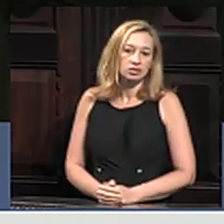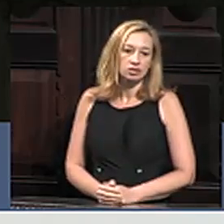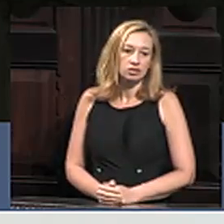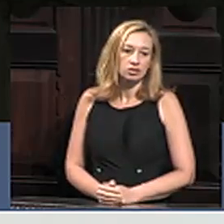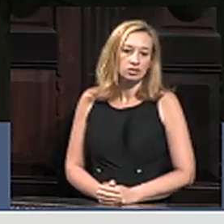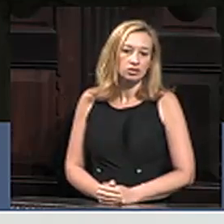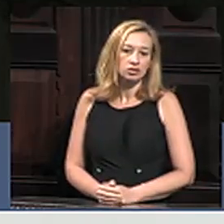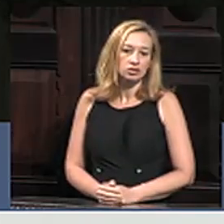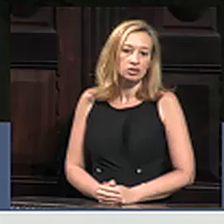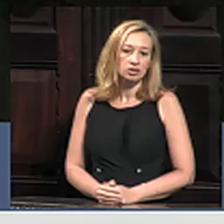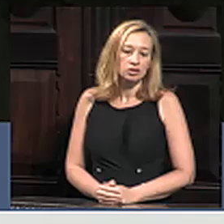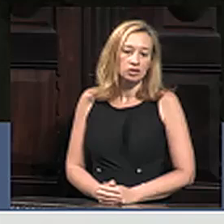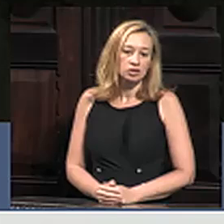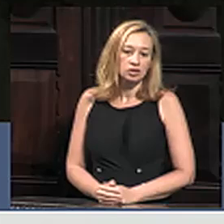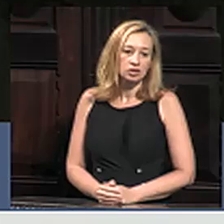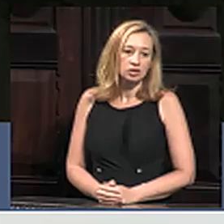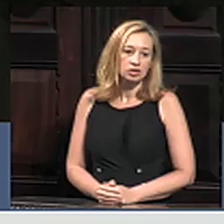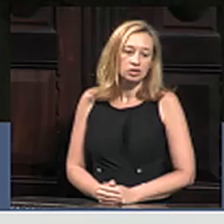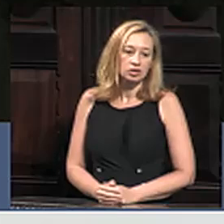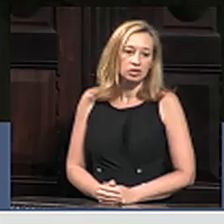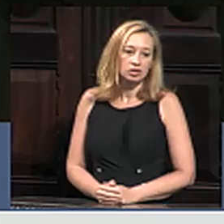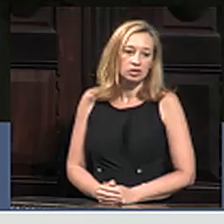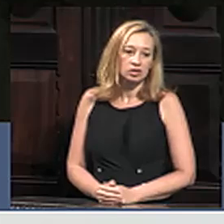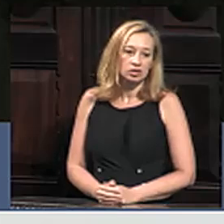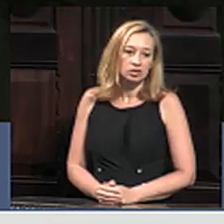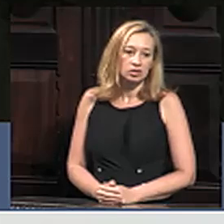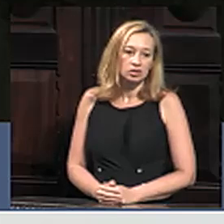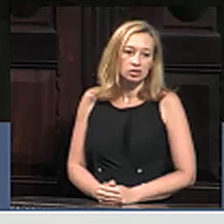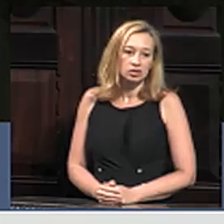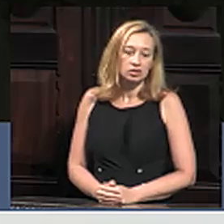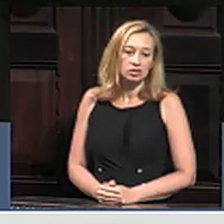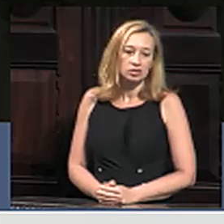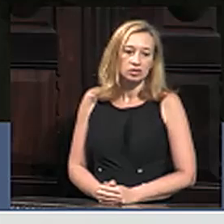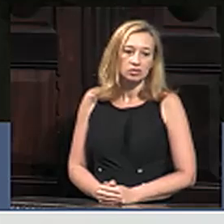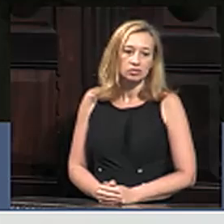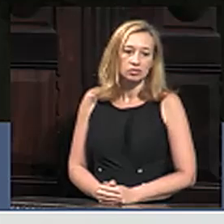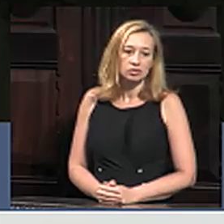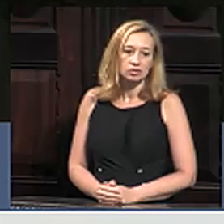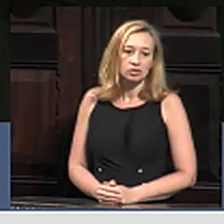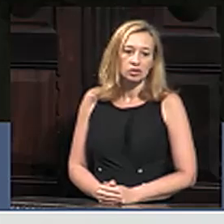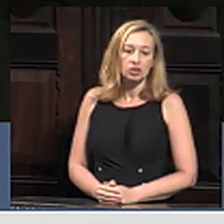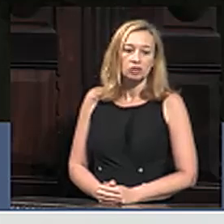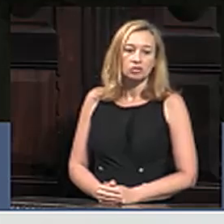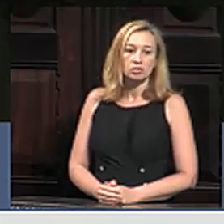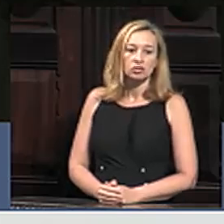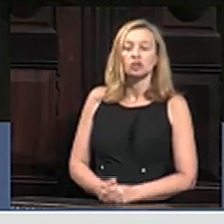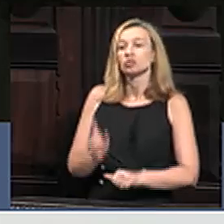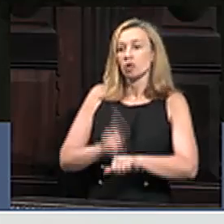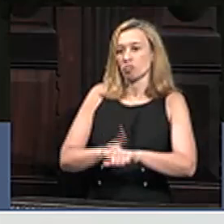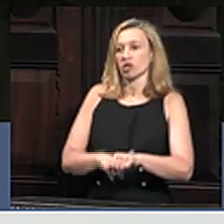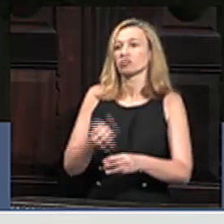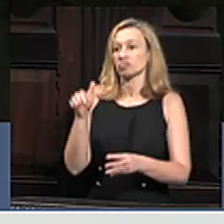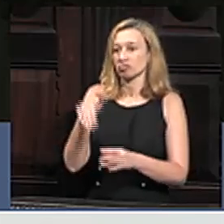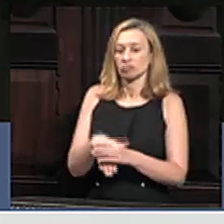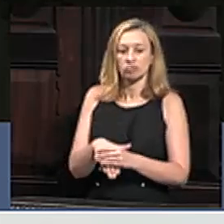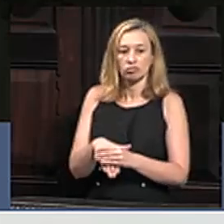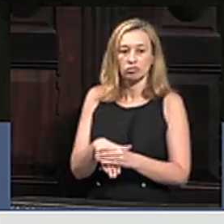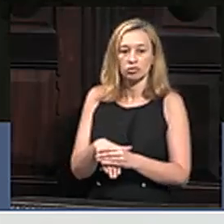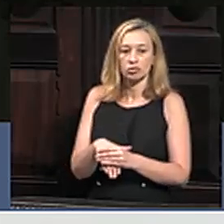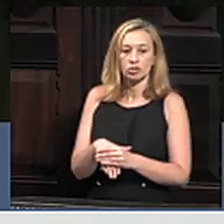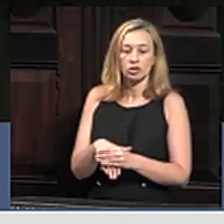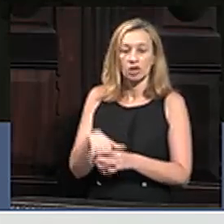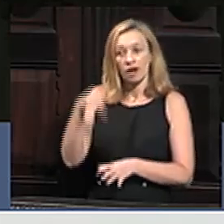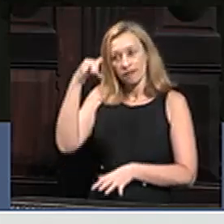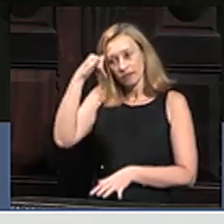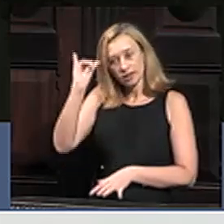dar mais homogeneidade ao projeto. E na hora de ser votado,